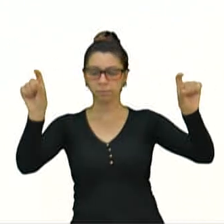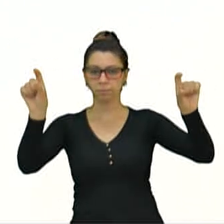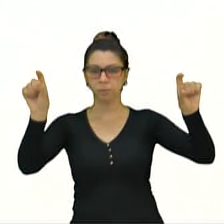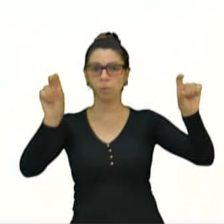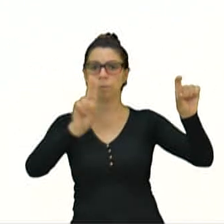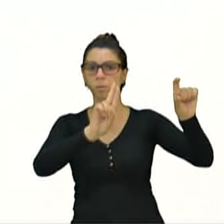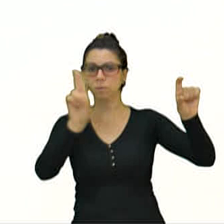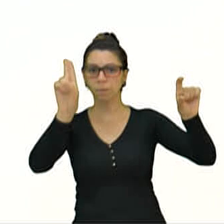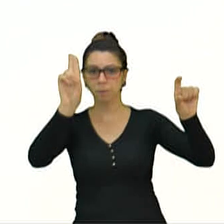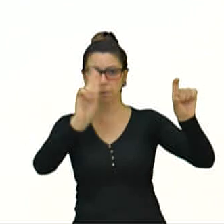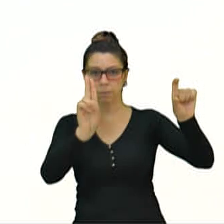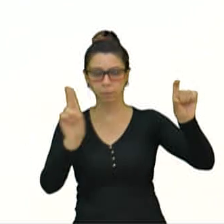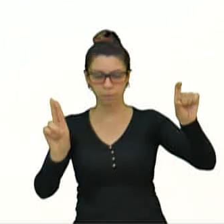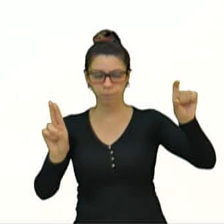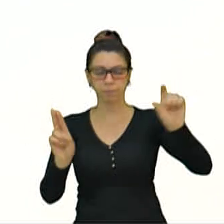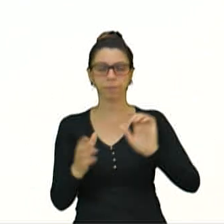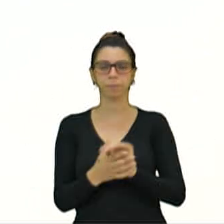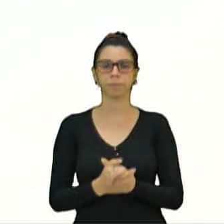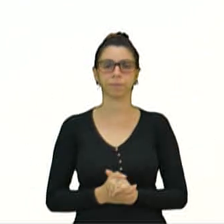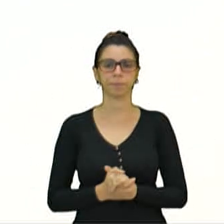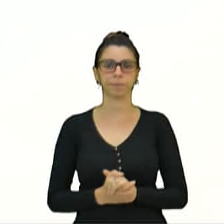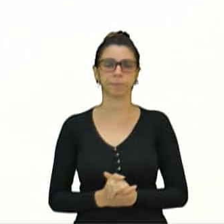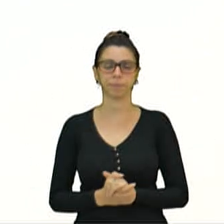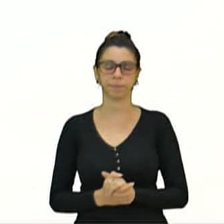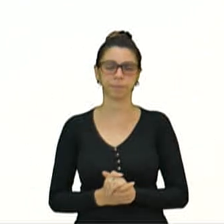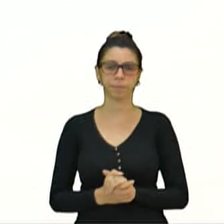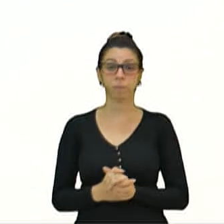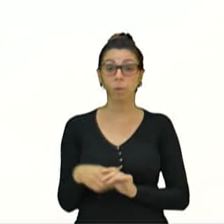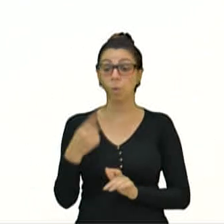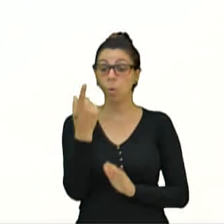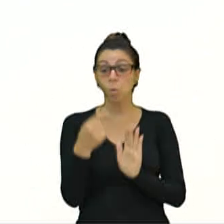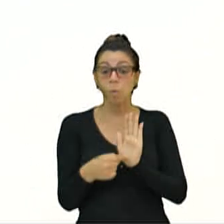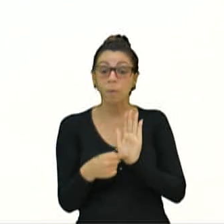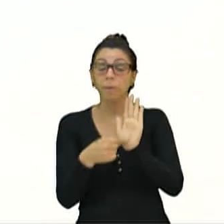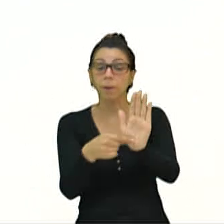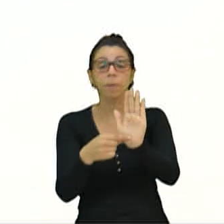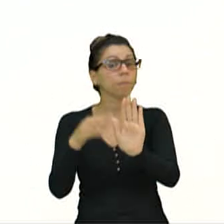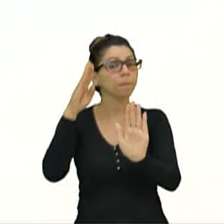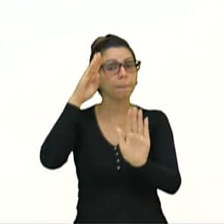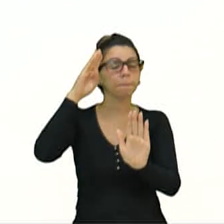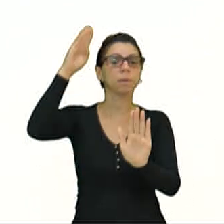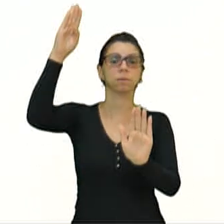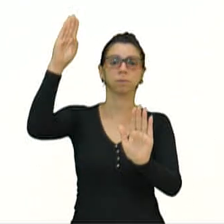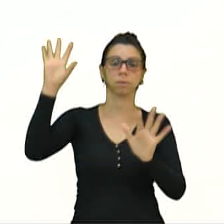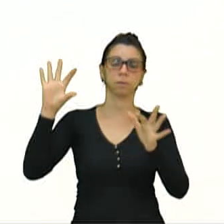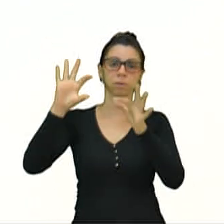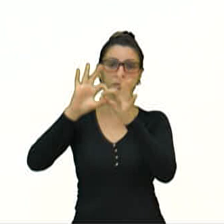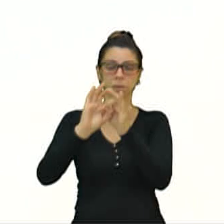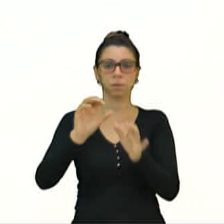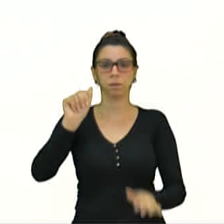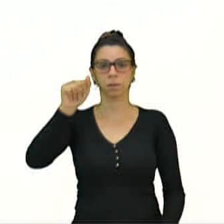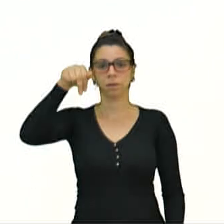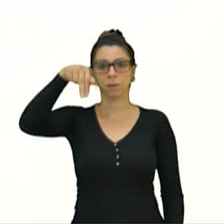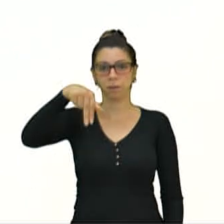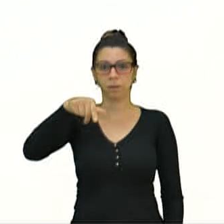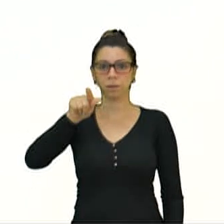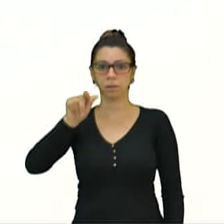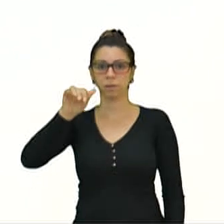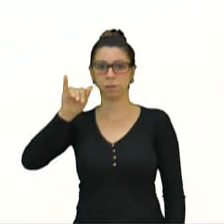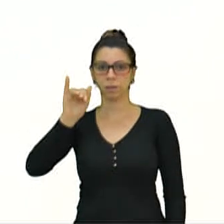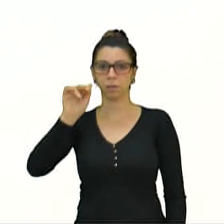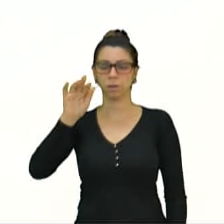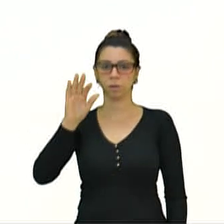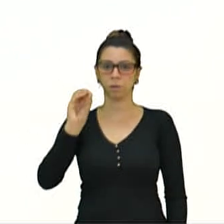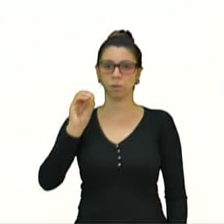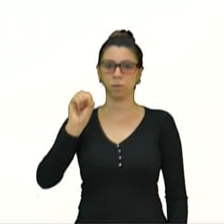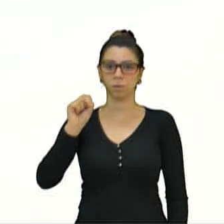gnetófitas. Dentre esses filos, um se destaca como o mais relacionado com as angiospermas. Marque a alternativa